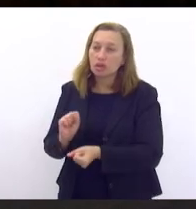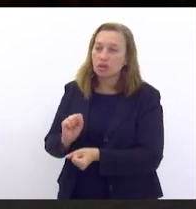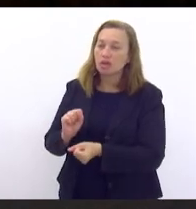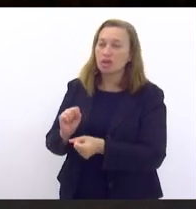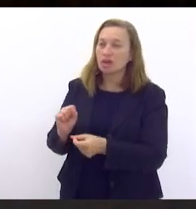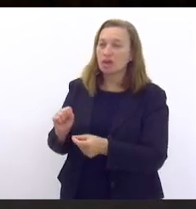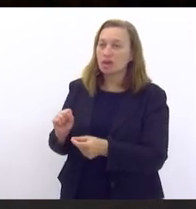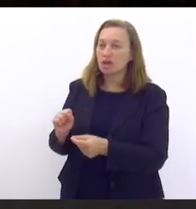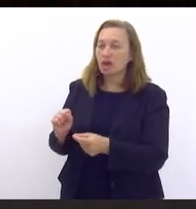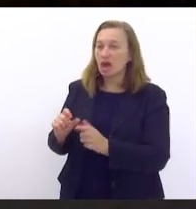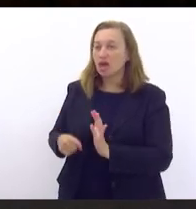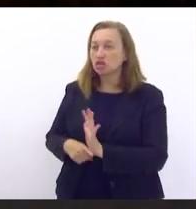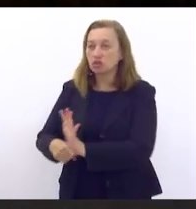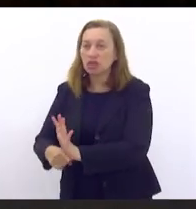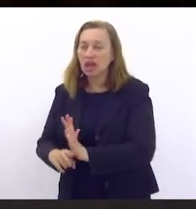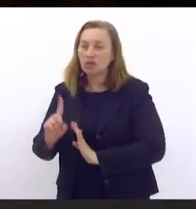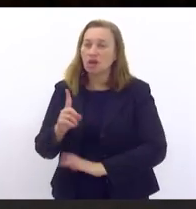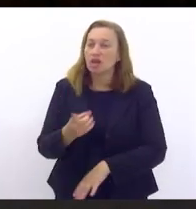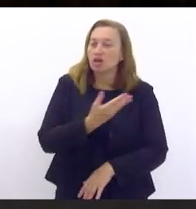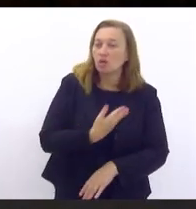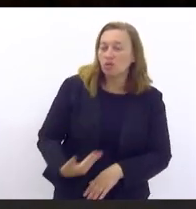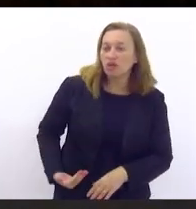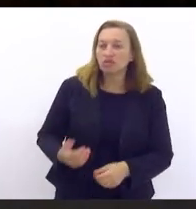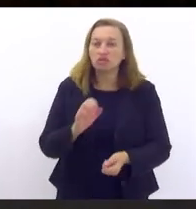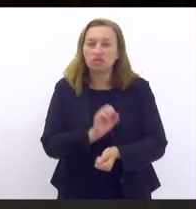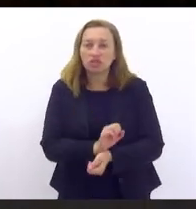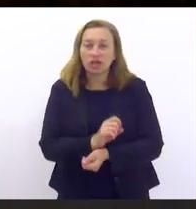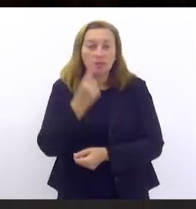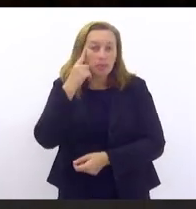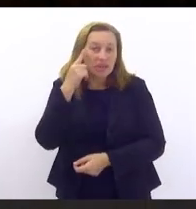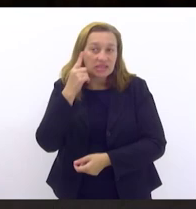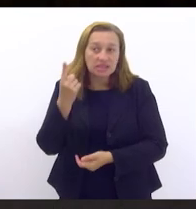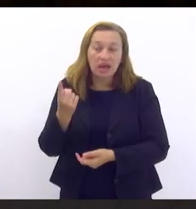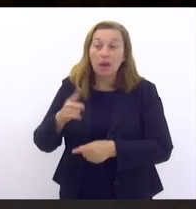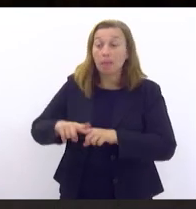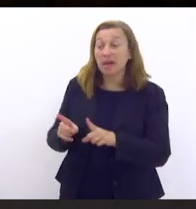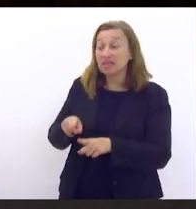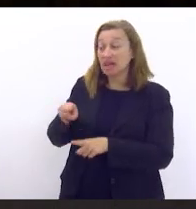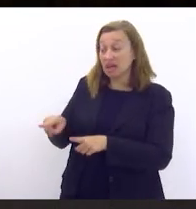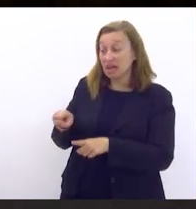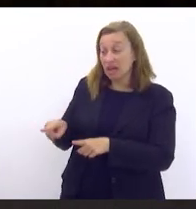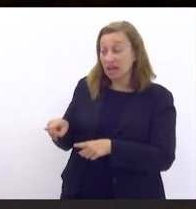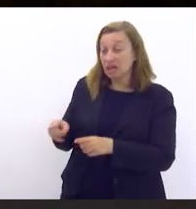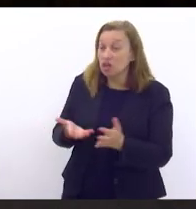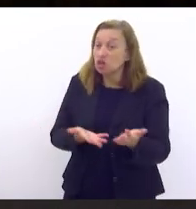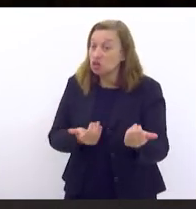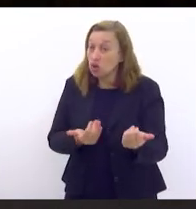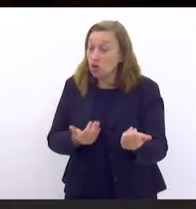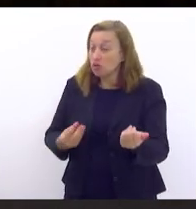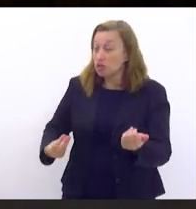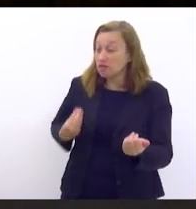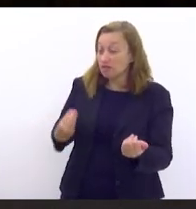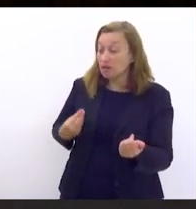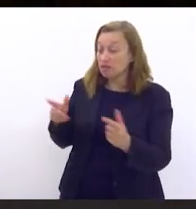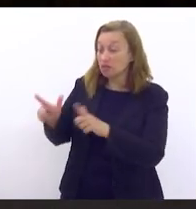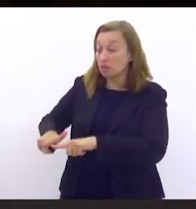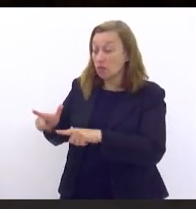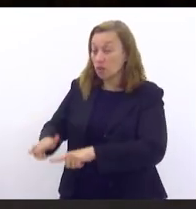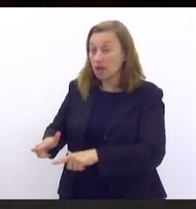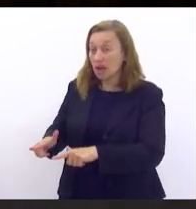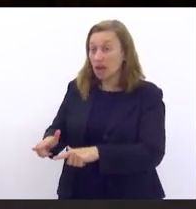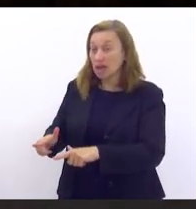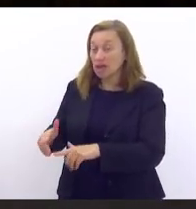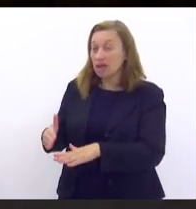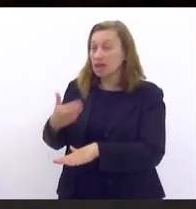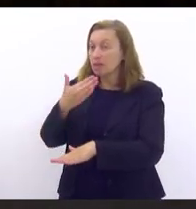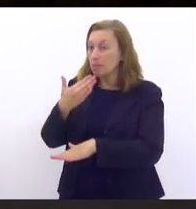a partir da gente do Governo do Estado que a gente pensa em intervenção local é a partir daquele morador daquele jovem que tá na comunidade ele propõe uma intervenção local